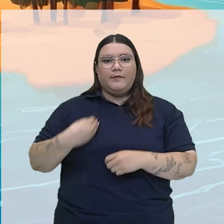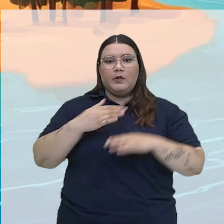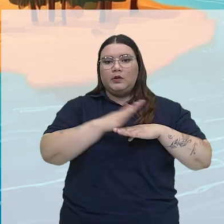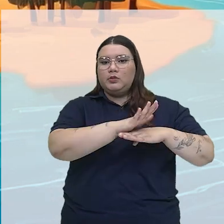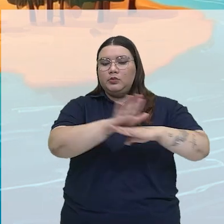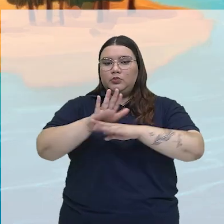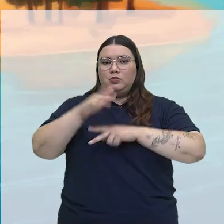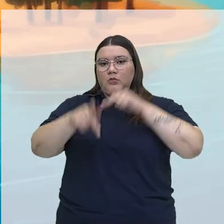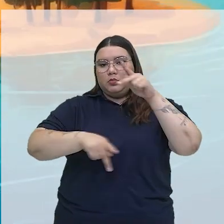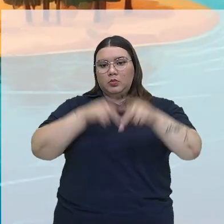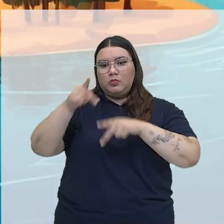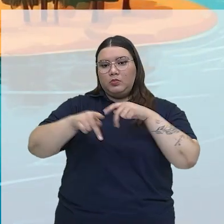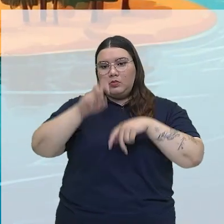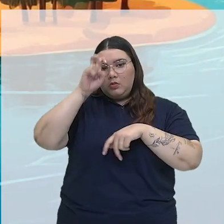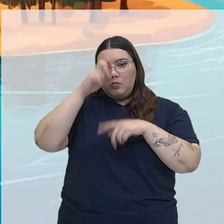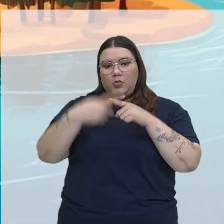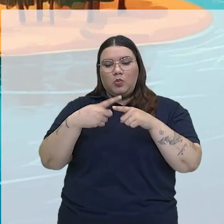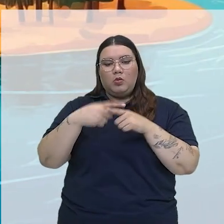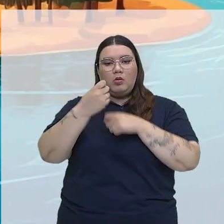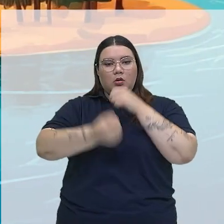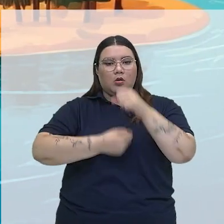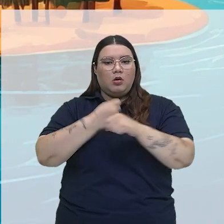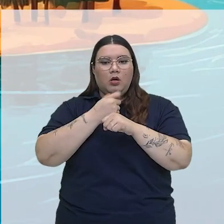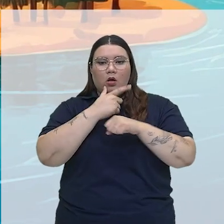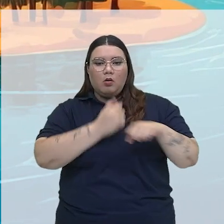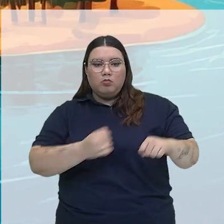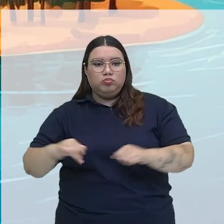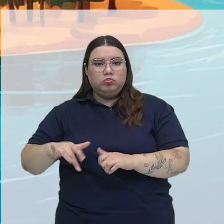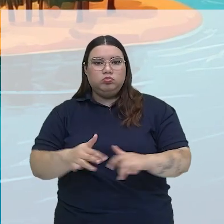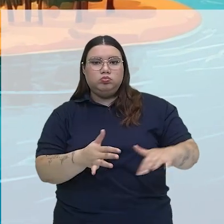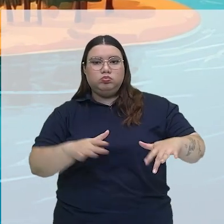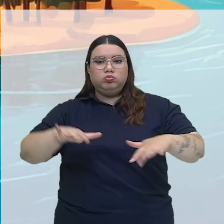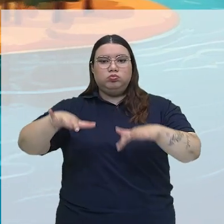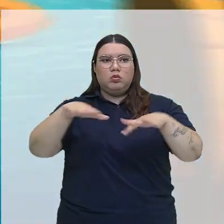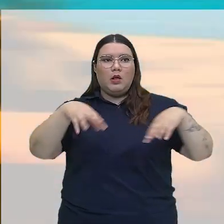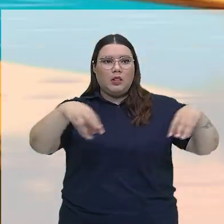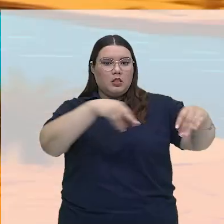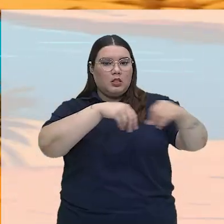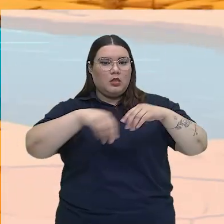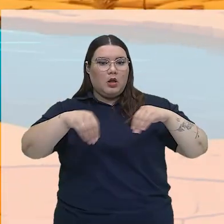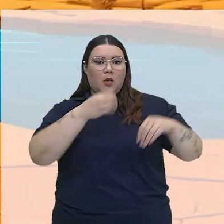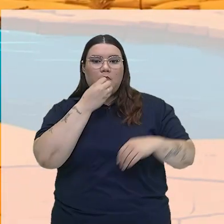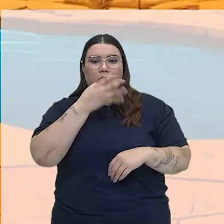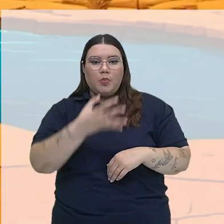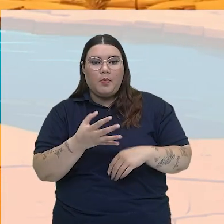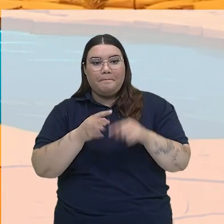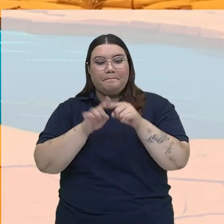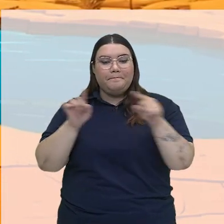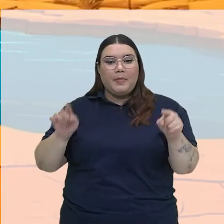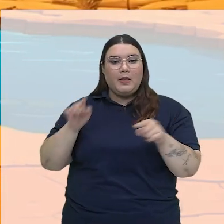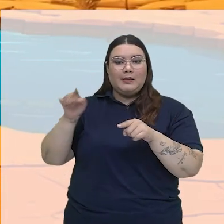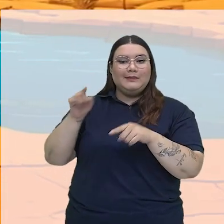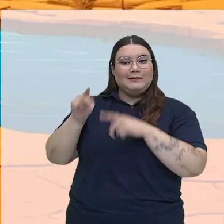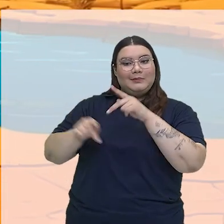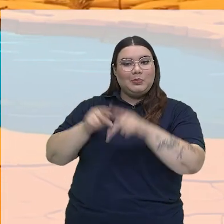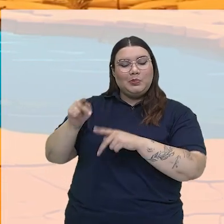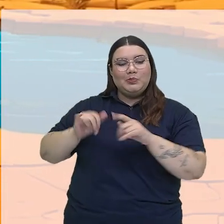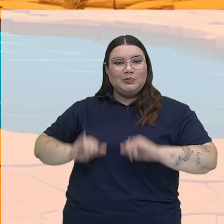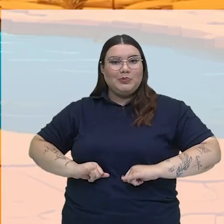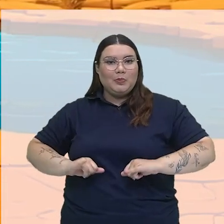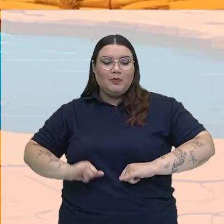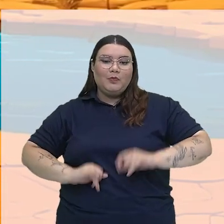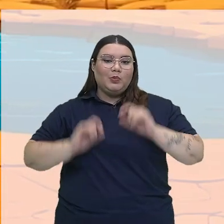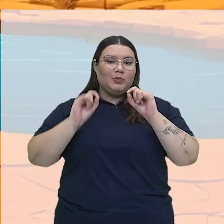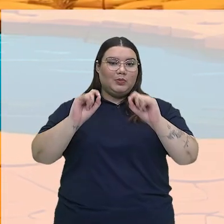Todo ano ele transbordava, deixando o solo fértil em suas margens. Mas os egípcios enfrentavam um